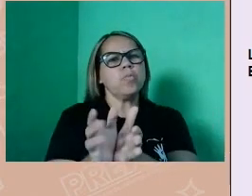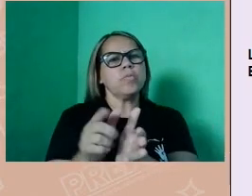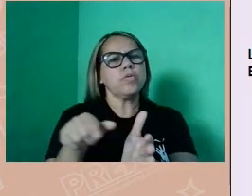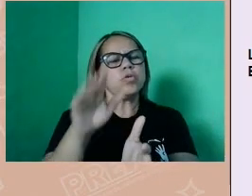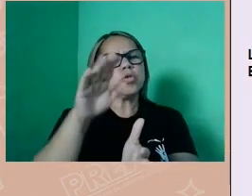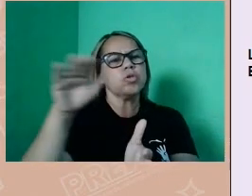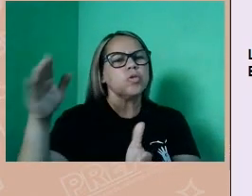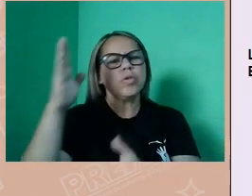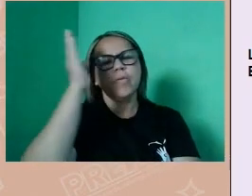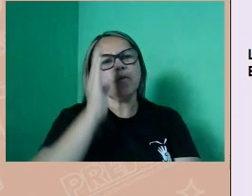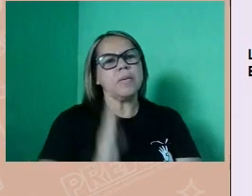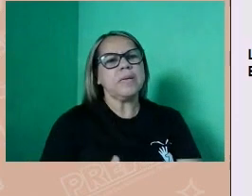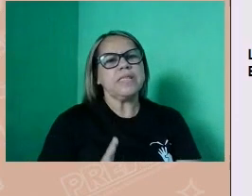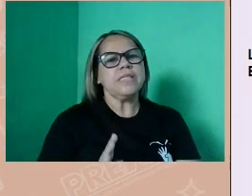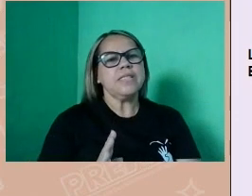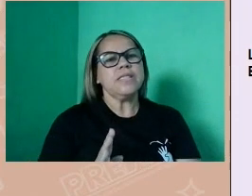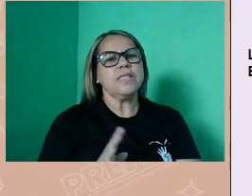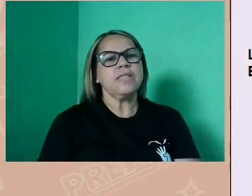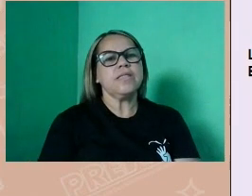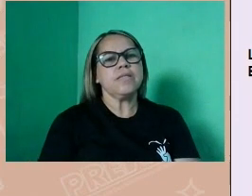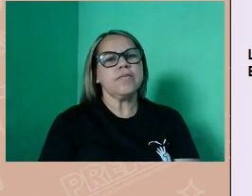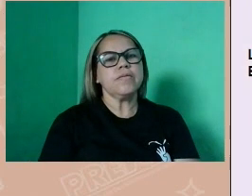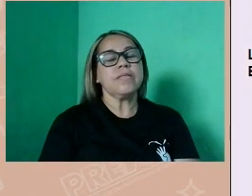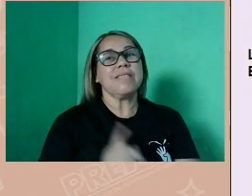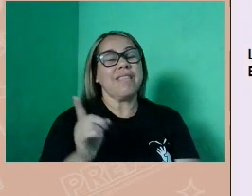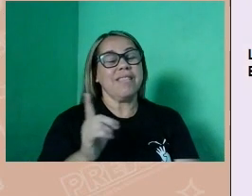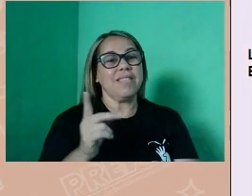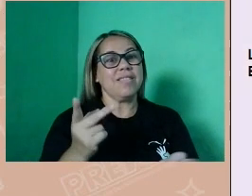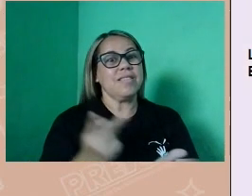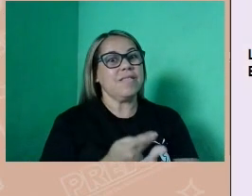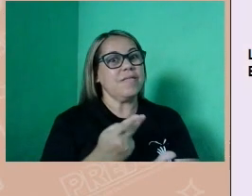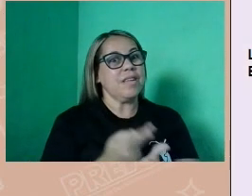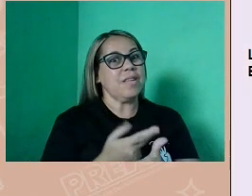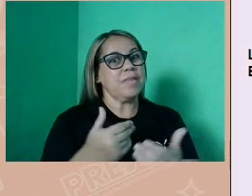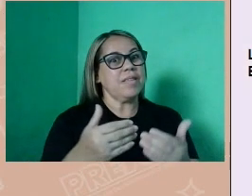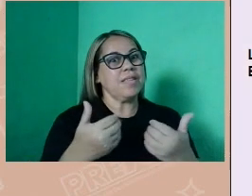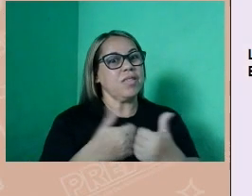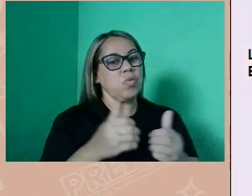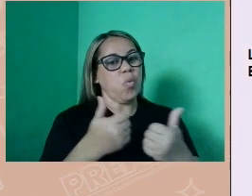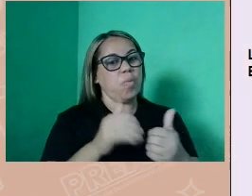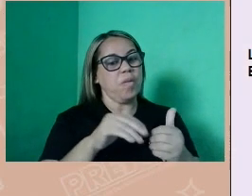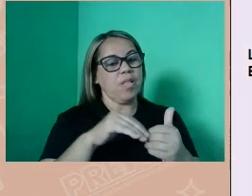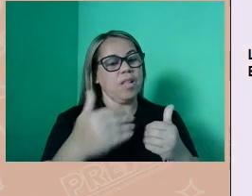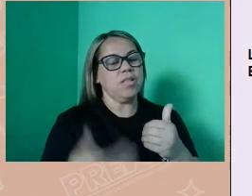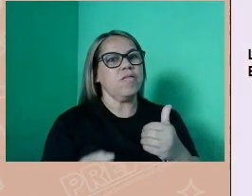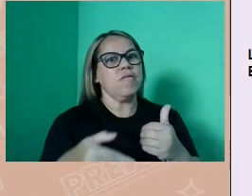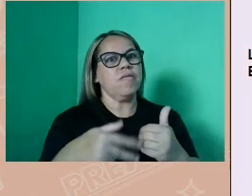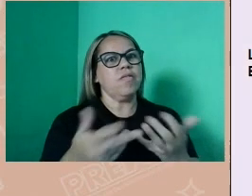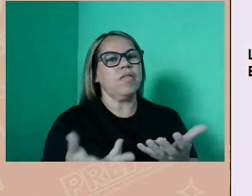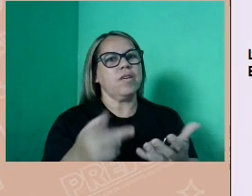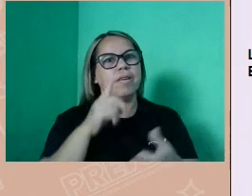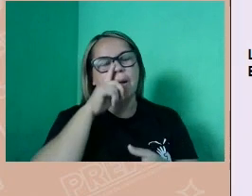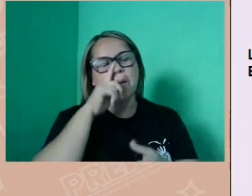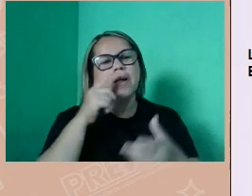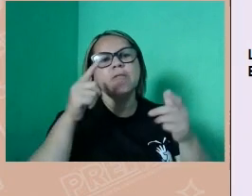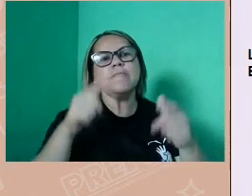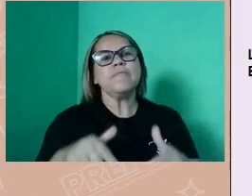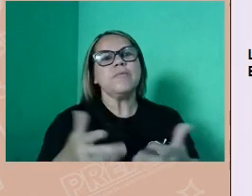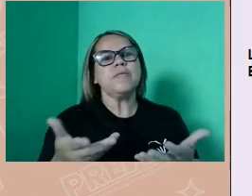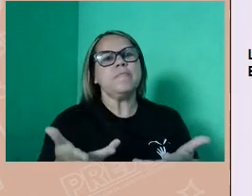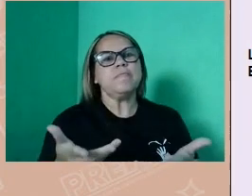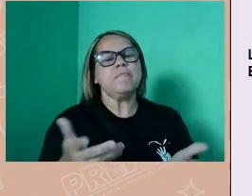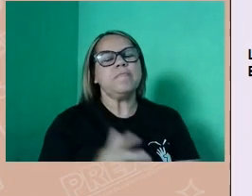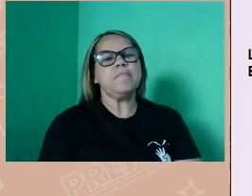illegally que estavam ilegalmente surfing surfando on moving city buses